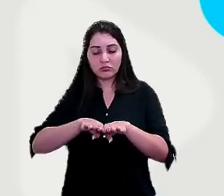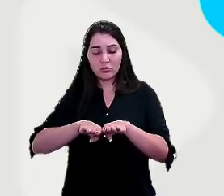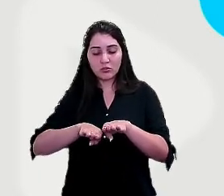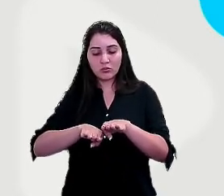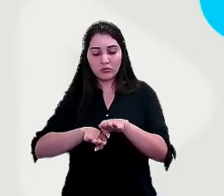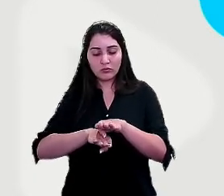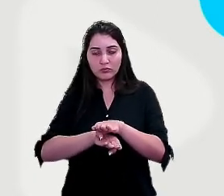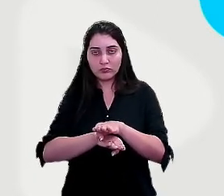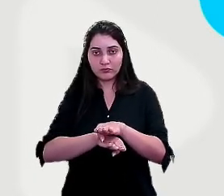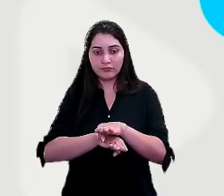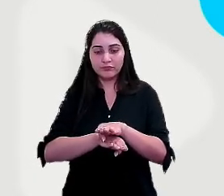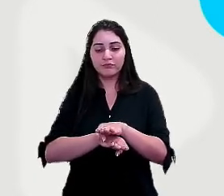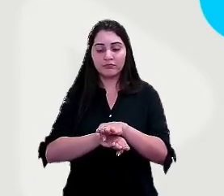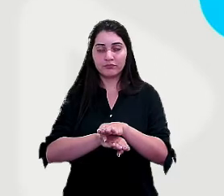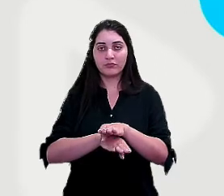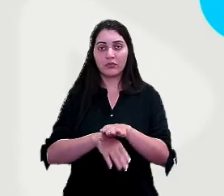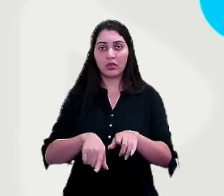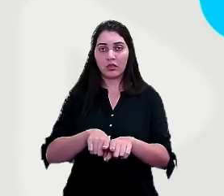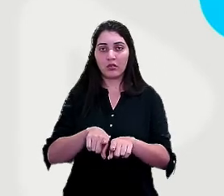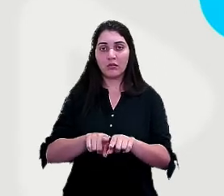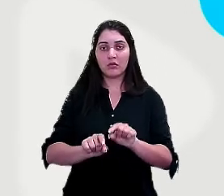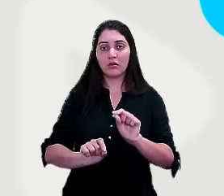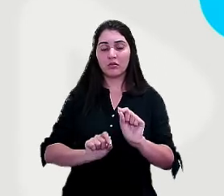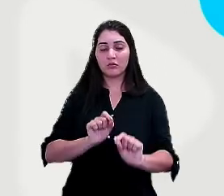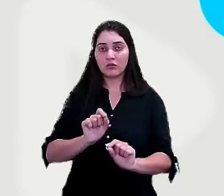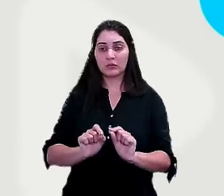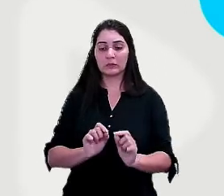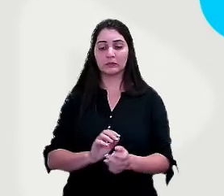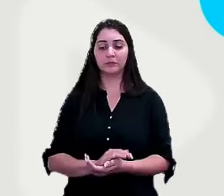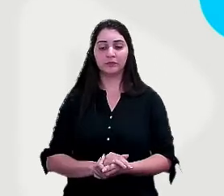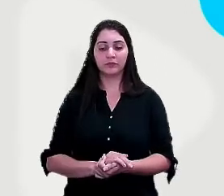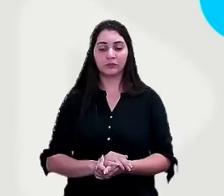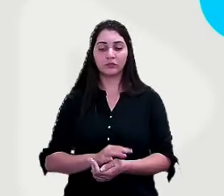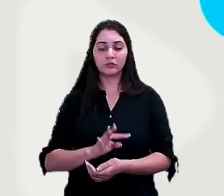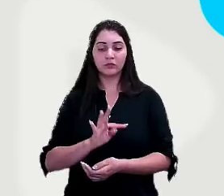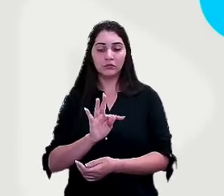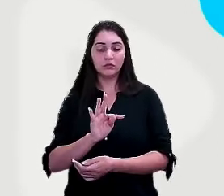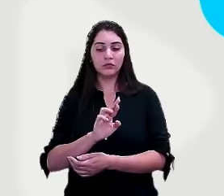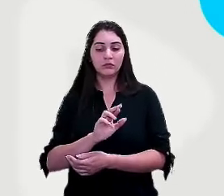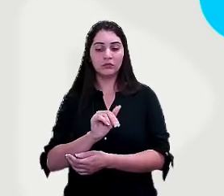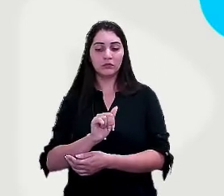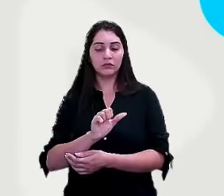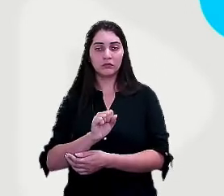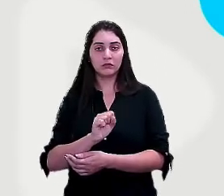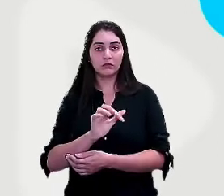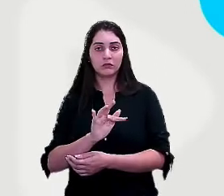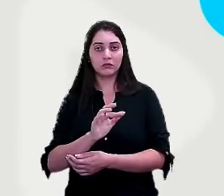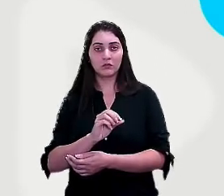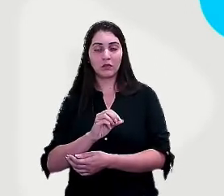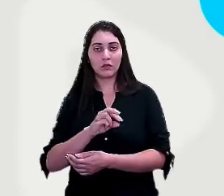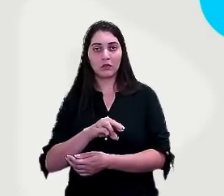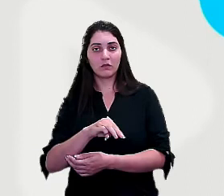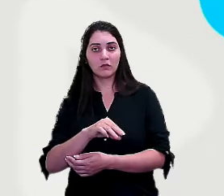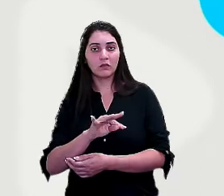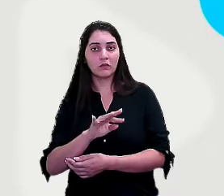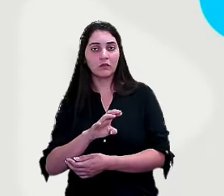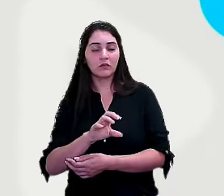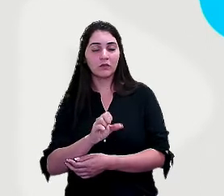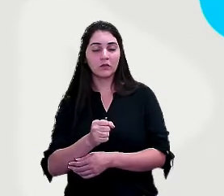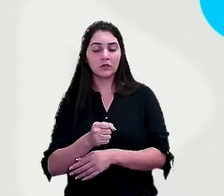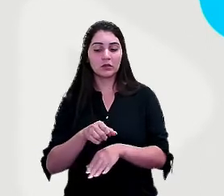placa. E também o limite transformante, que é quando as placas elas